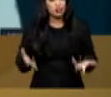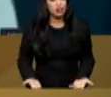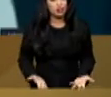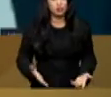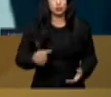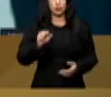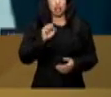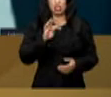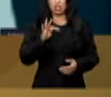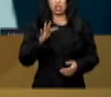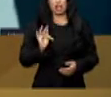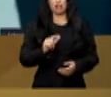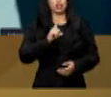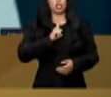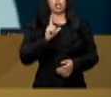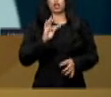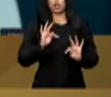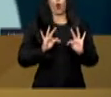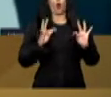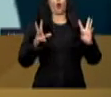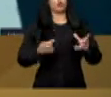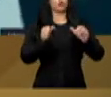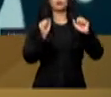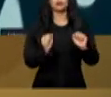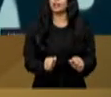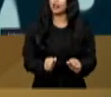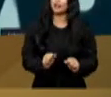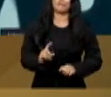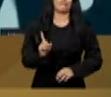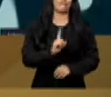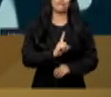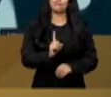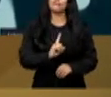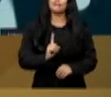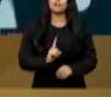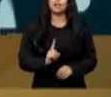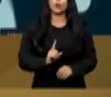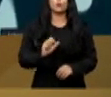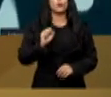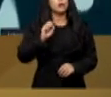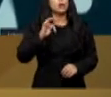pode tudo. O Supremo, em termos de